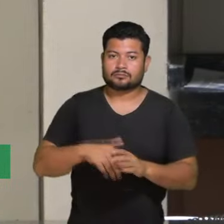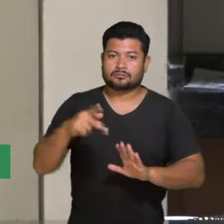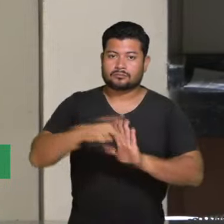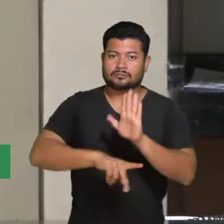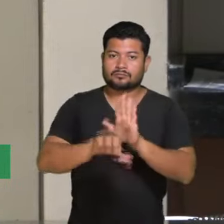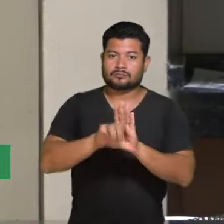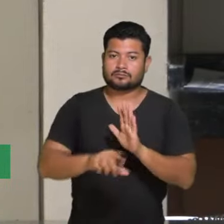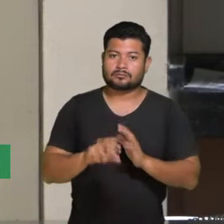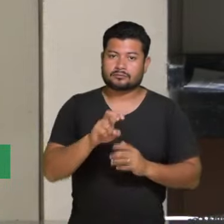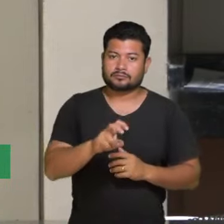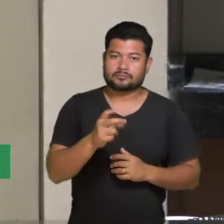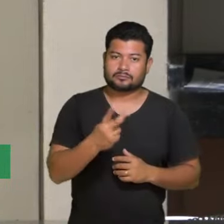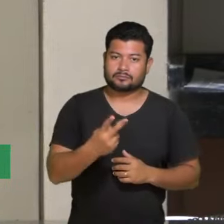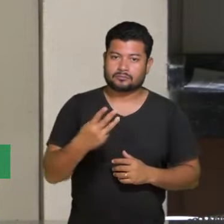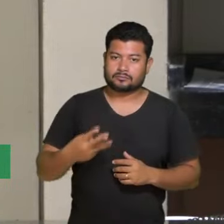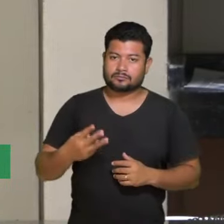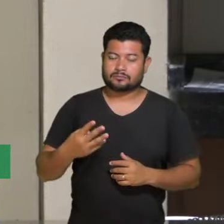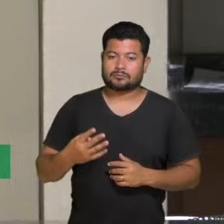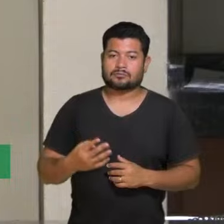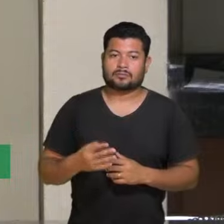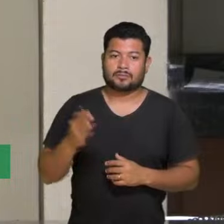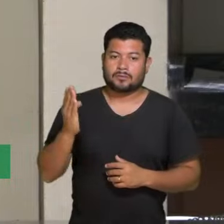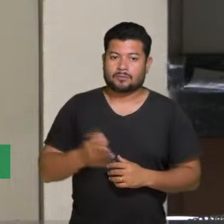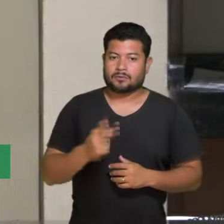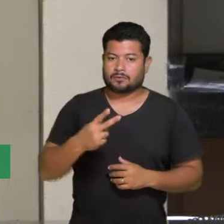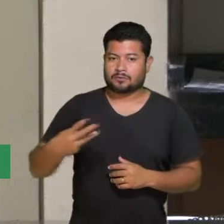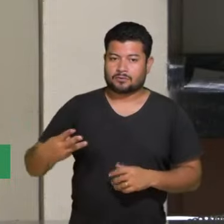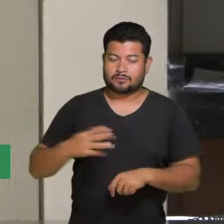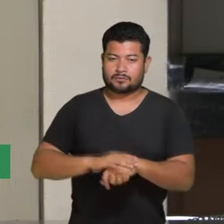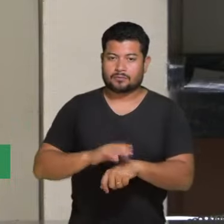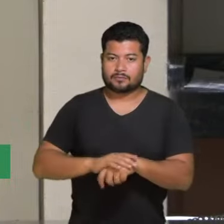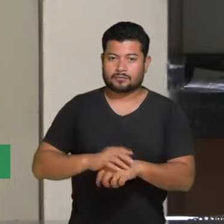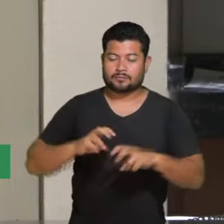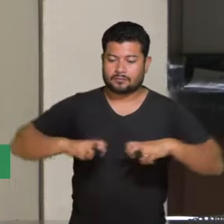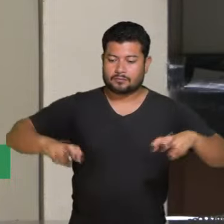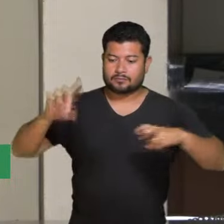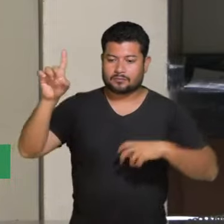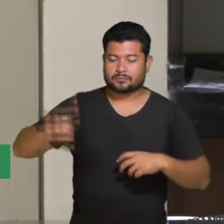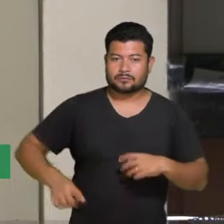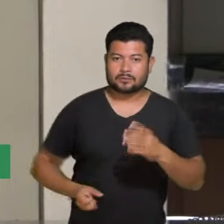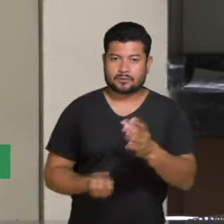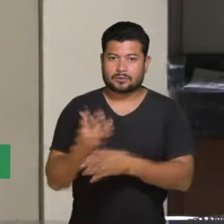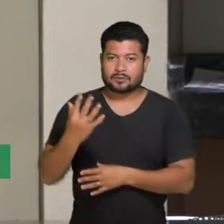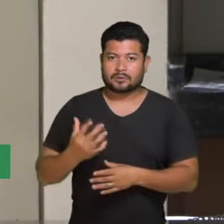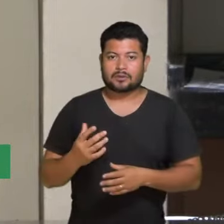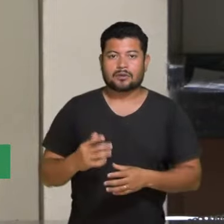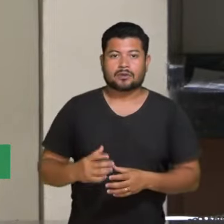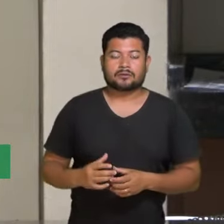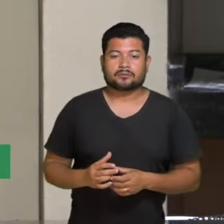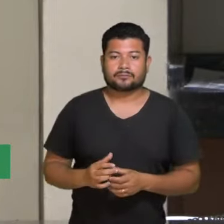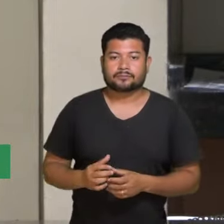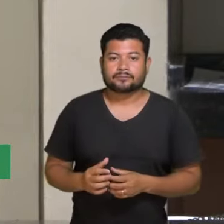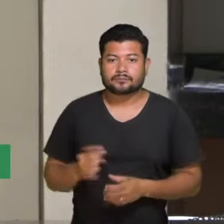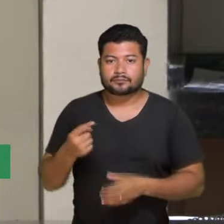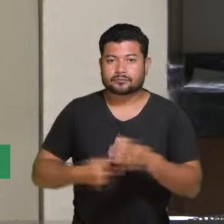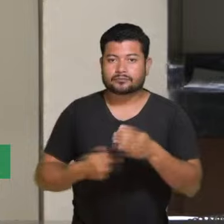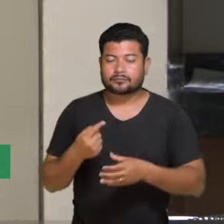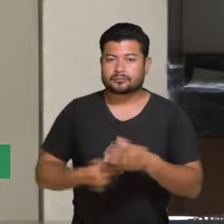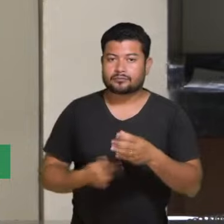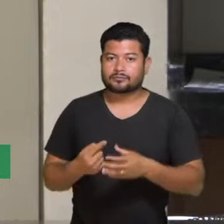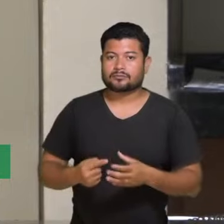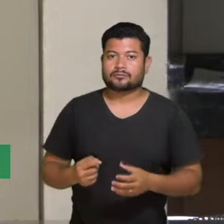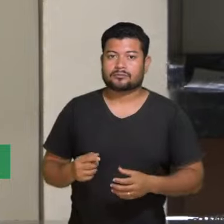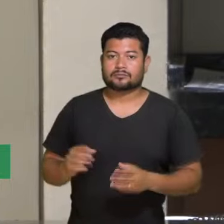lei 524/2023, autoria mesa diretora, institui o Comitê Permanente de Operações Integradas de